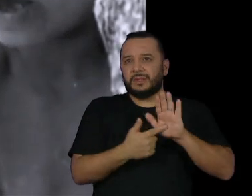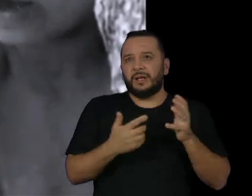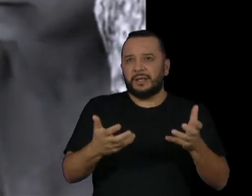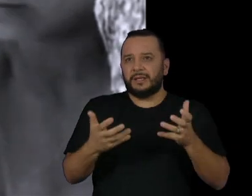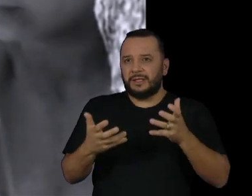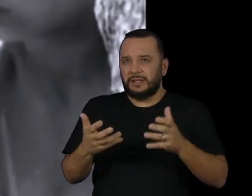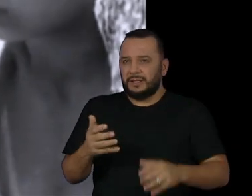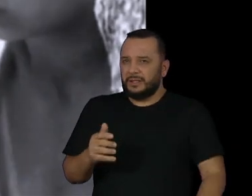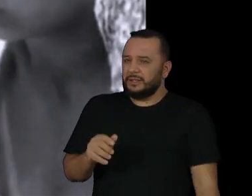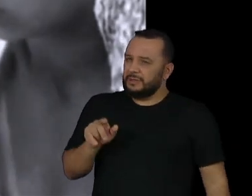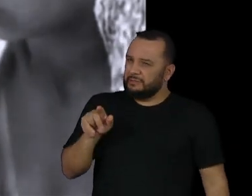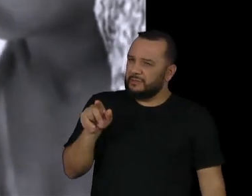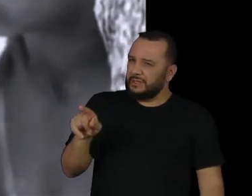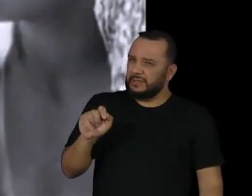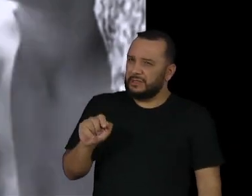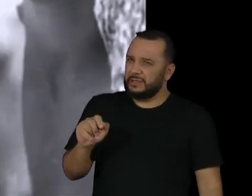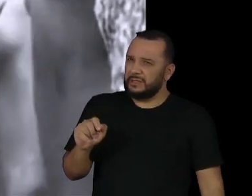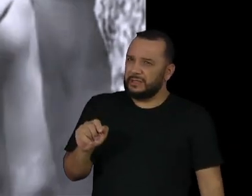Ferno.